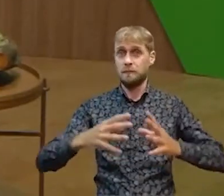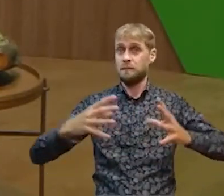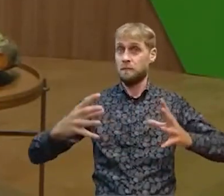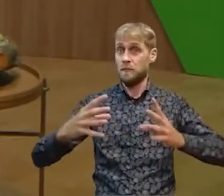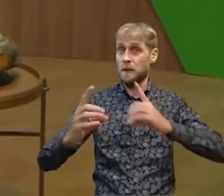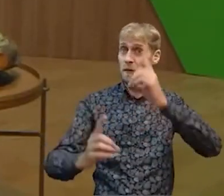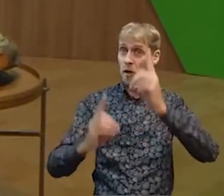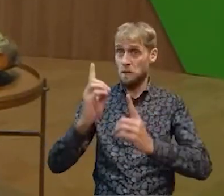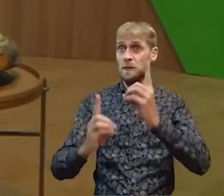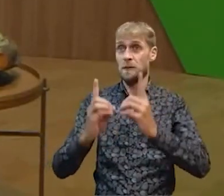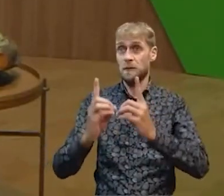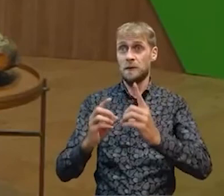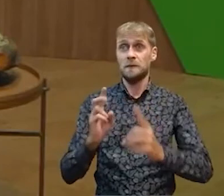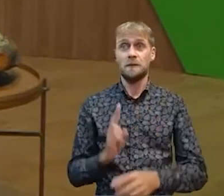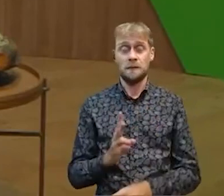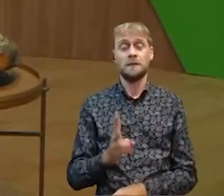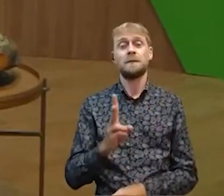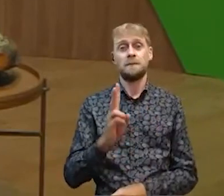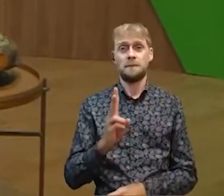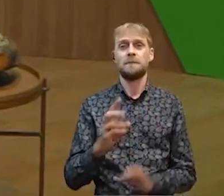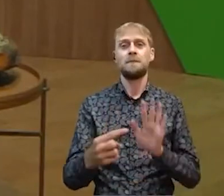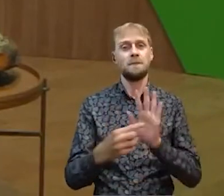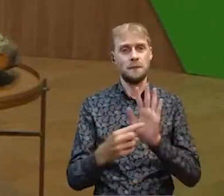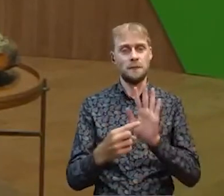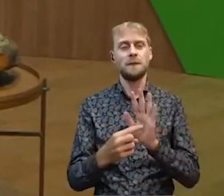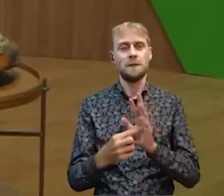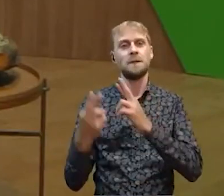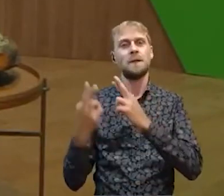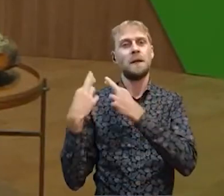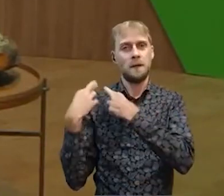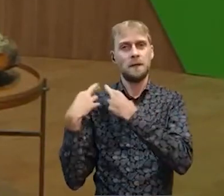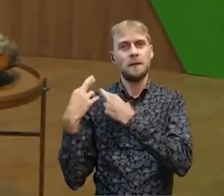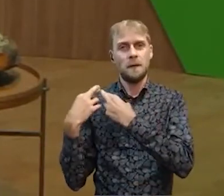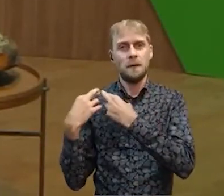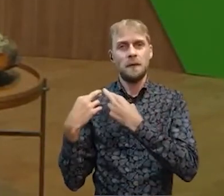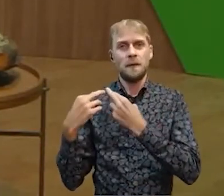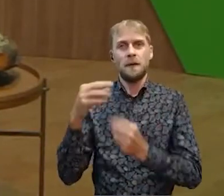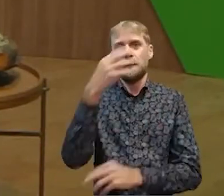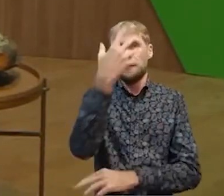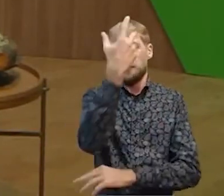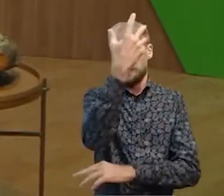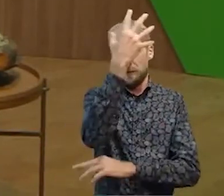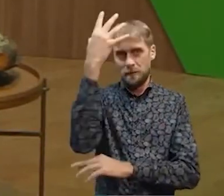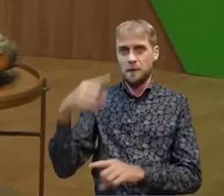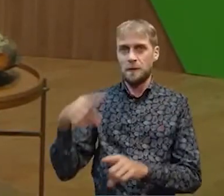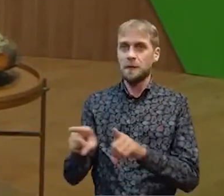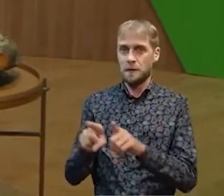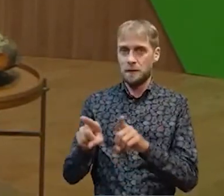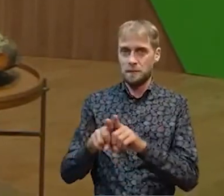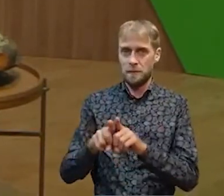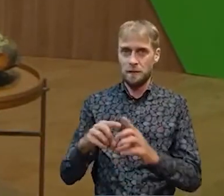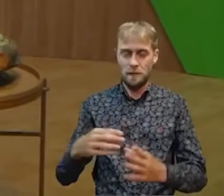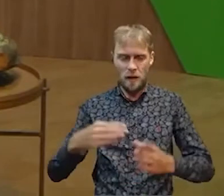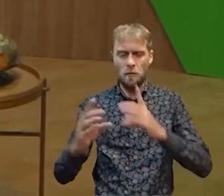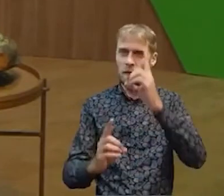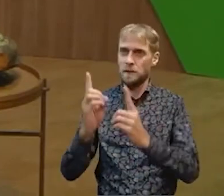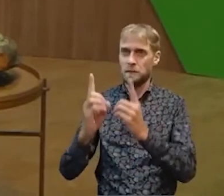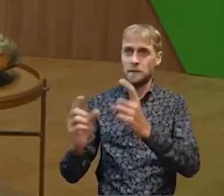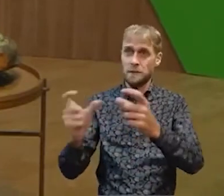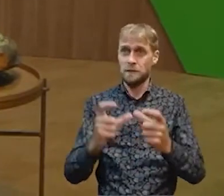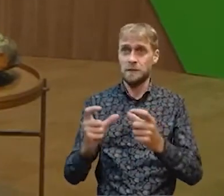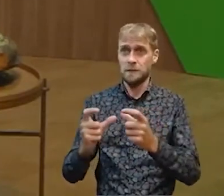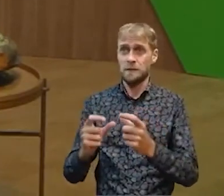as áreas. Então, mostrando que o produtor tem sua responsabilidade com o meio ambiente, né? Aumentando a produtividade das mesmas áreas. O